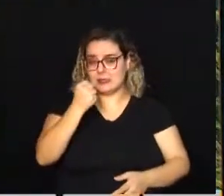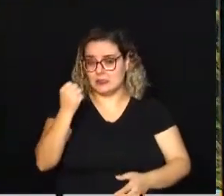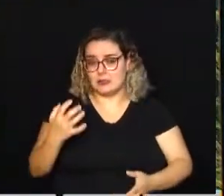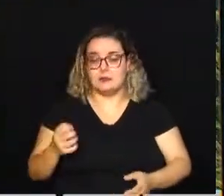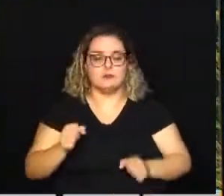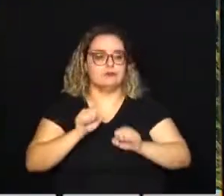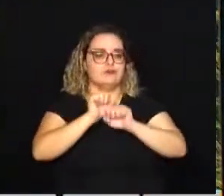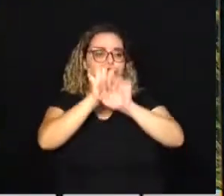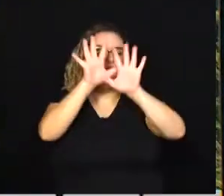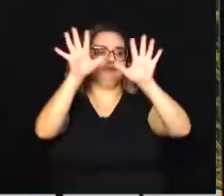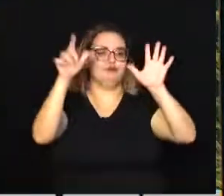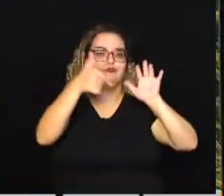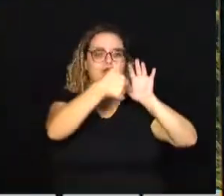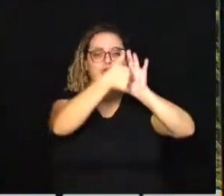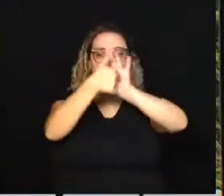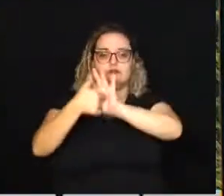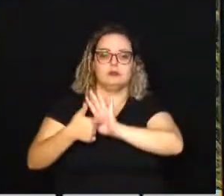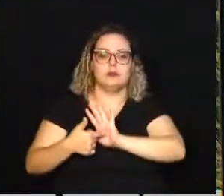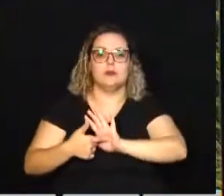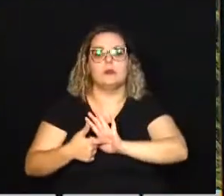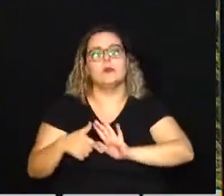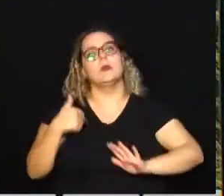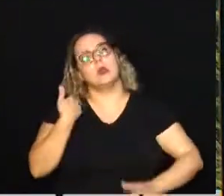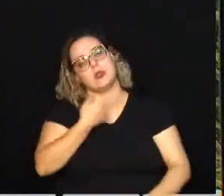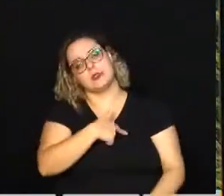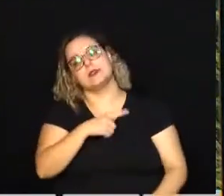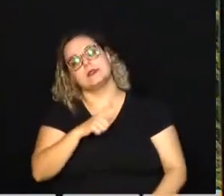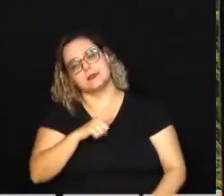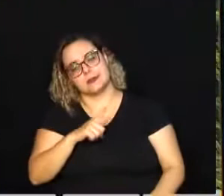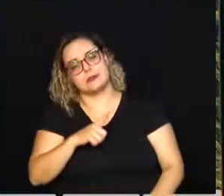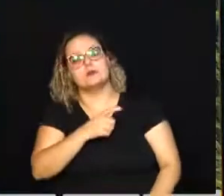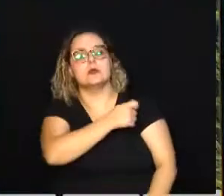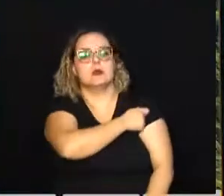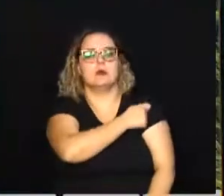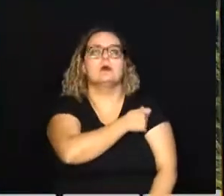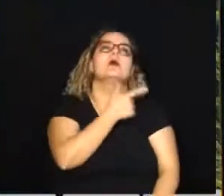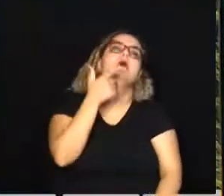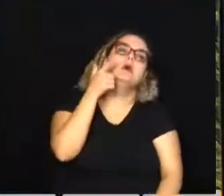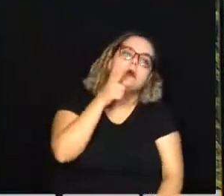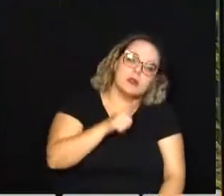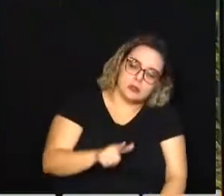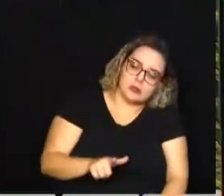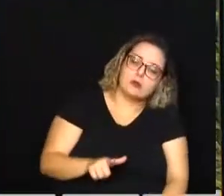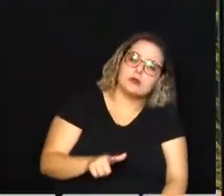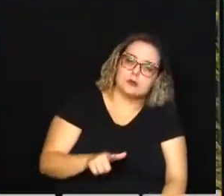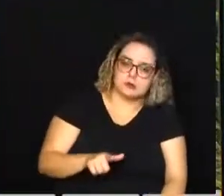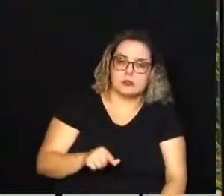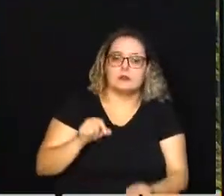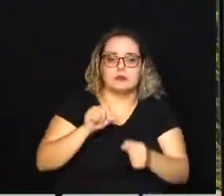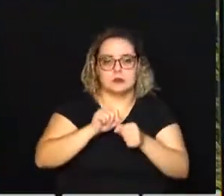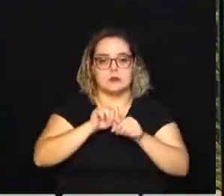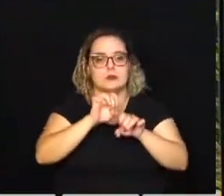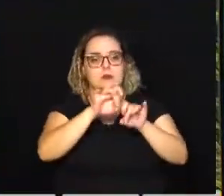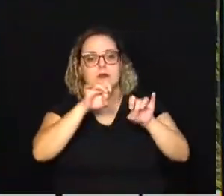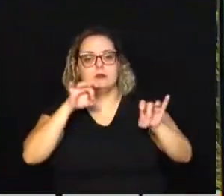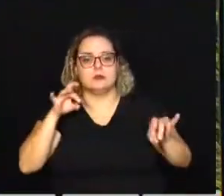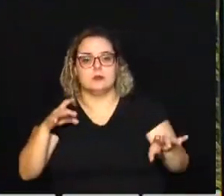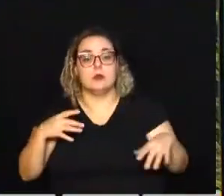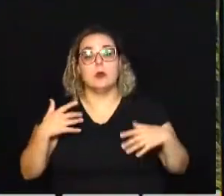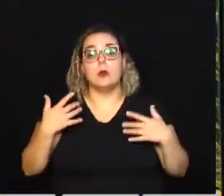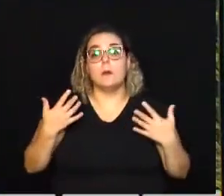têm condição, a gente vê muito isso, né, no cotidiano, a gente vê alunos que têm condição de fazer o acompanhamento do ensino remoto,